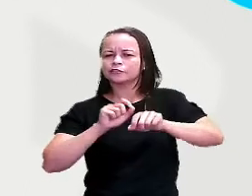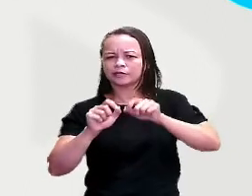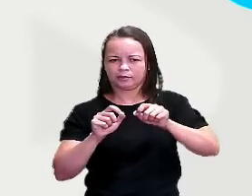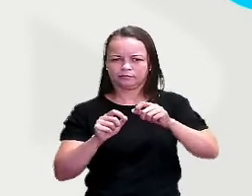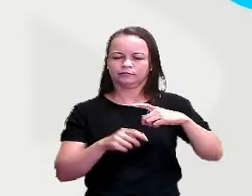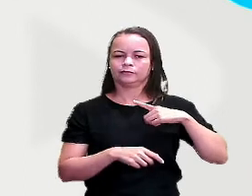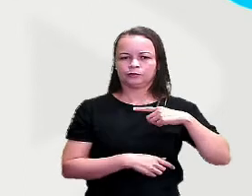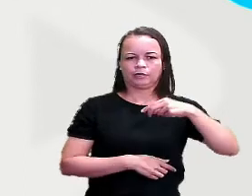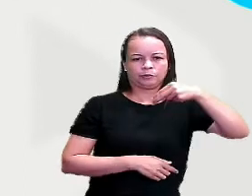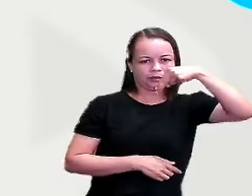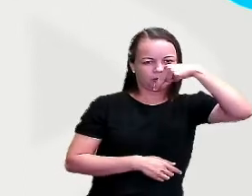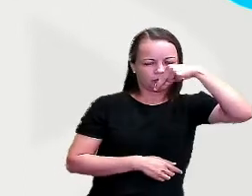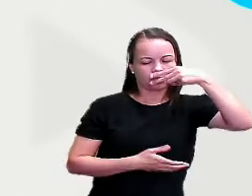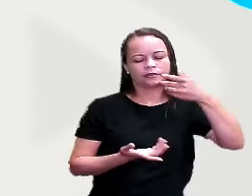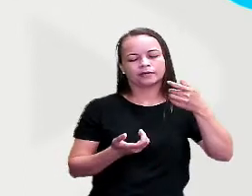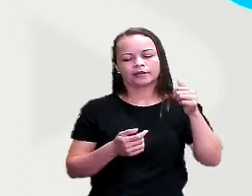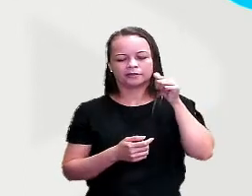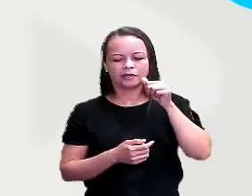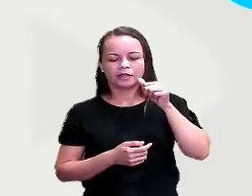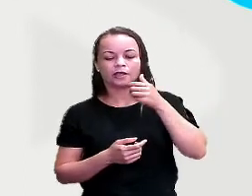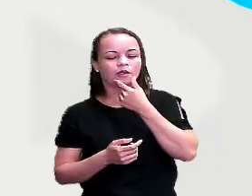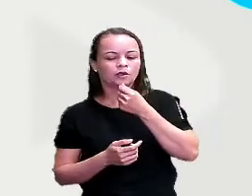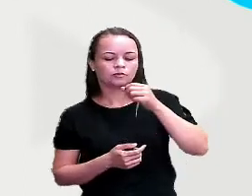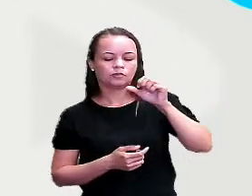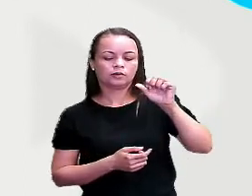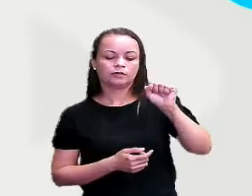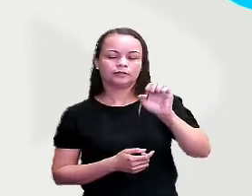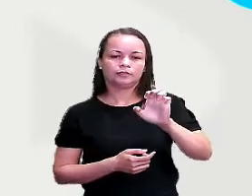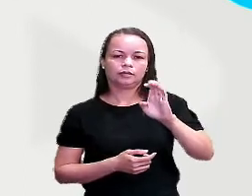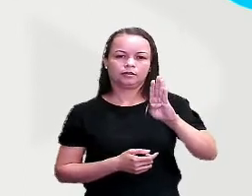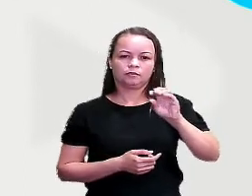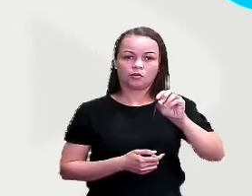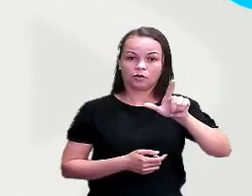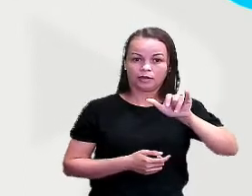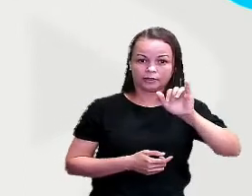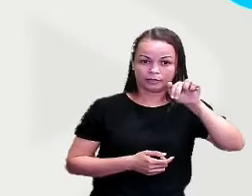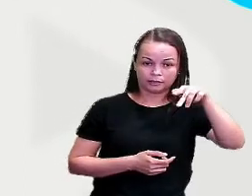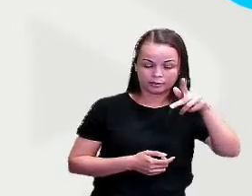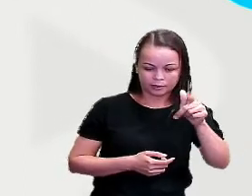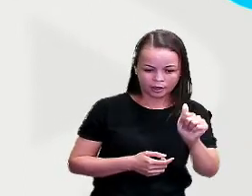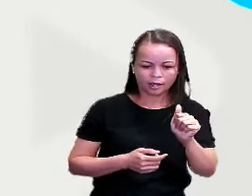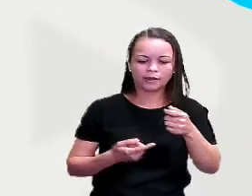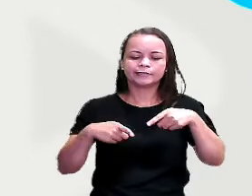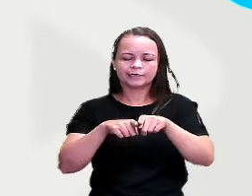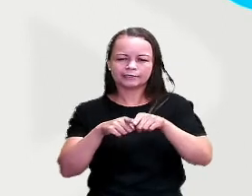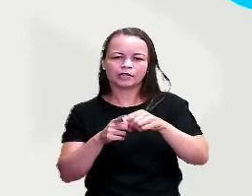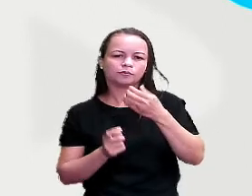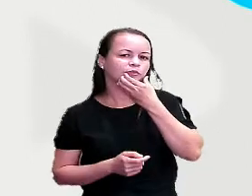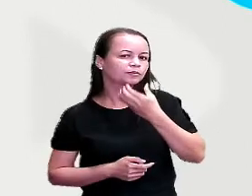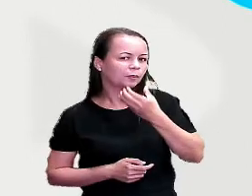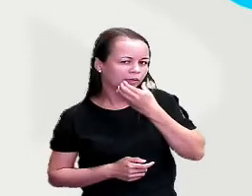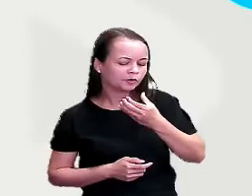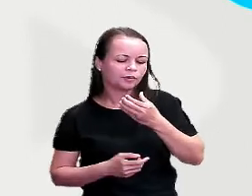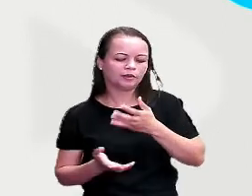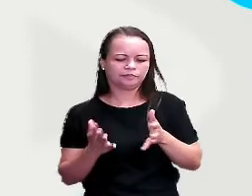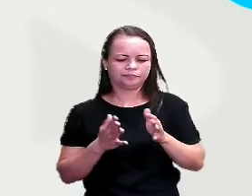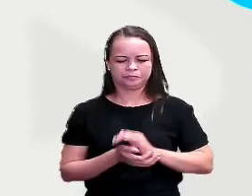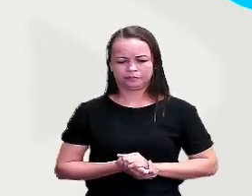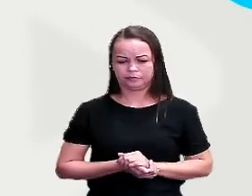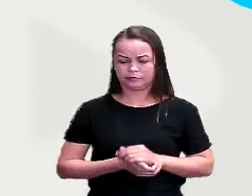Mônica, né? Temos Cebolinha e temos o Papai Noel. E qual foi o presente que o Papai Noel deixou para a Mônica? A Mônica estava